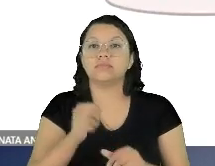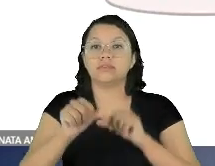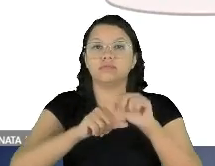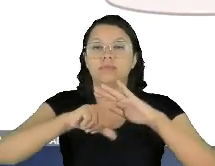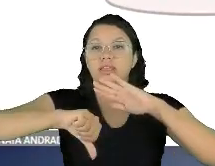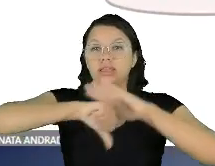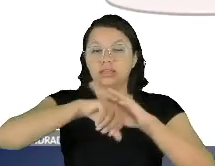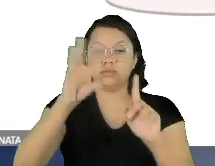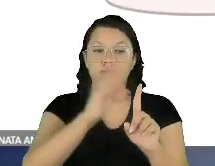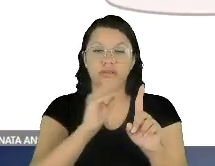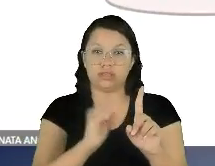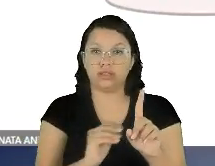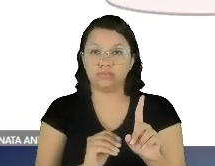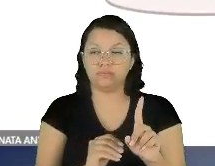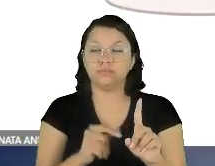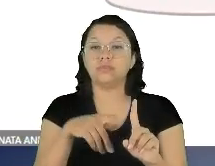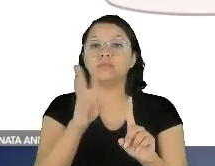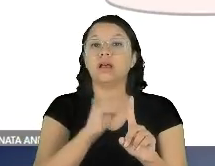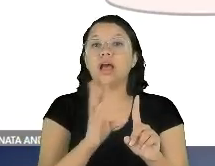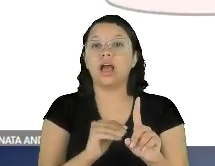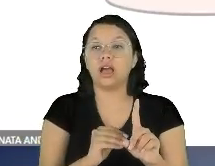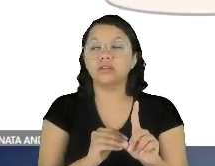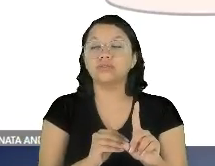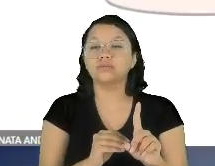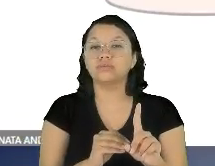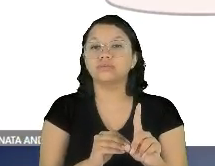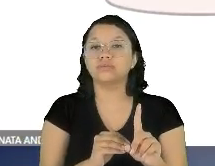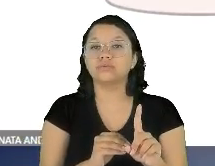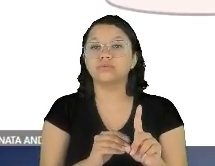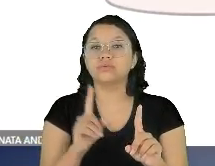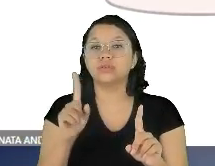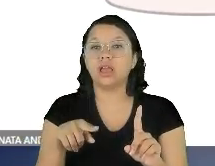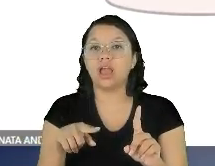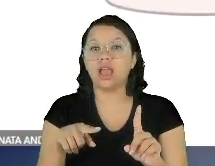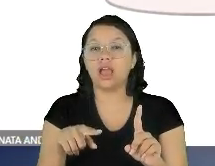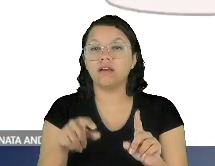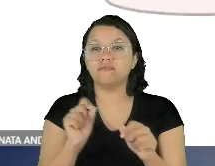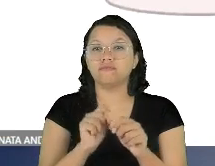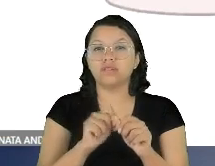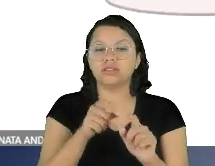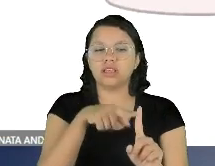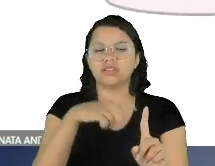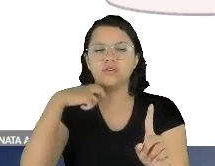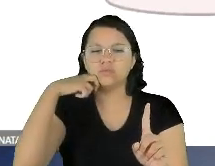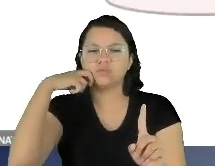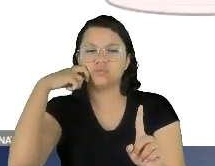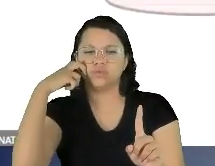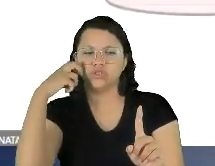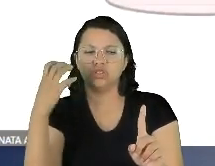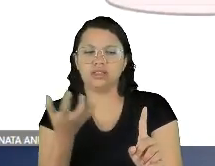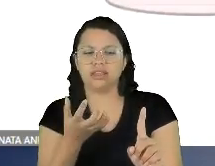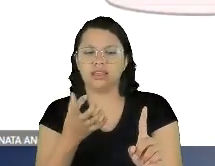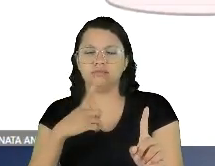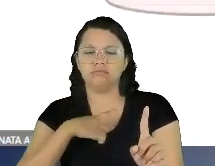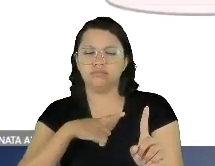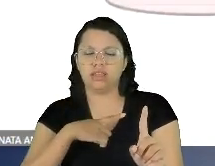assédio sexual. O assédio sexual é constranger alguém com o intuito de obter vantagem ou